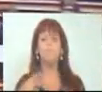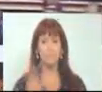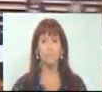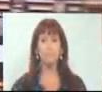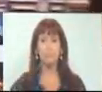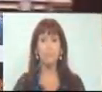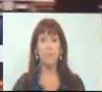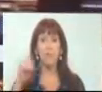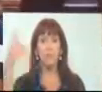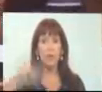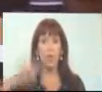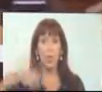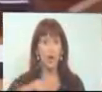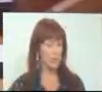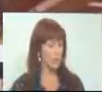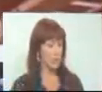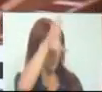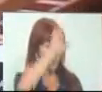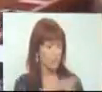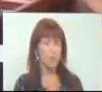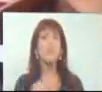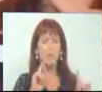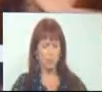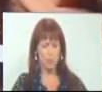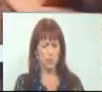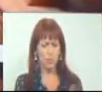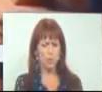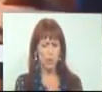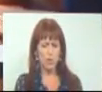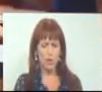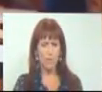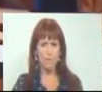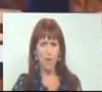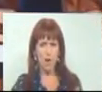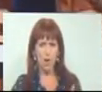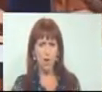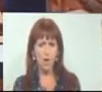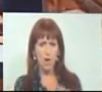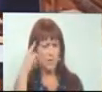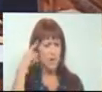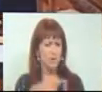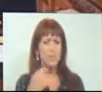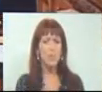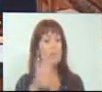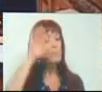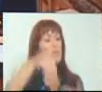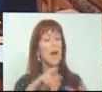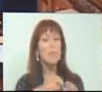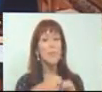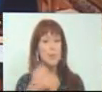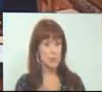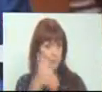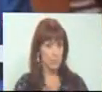Por isso, no primeiro ano de mandato, o governo incitou toda uma série de reformas económicas que visaram solucionar os nossos